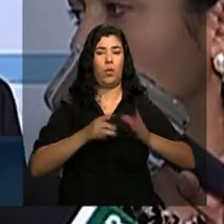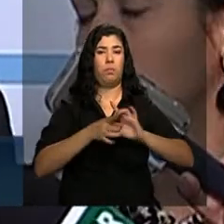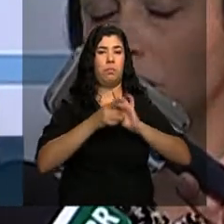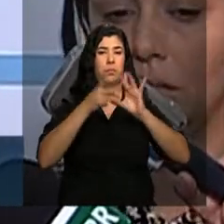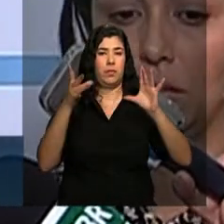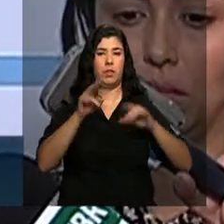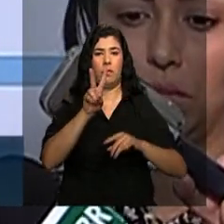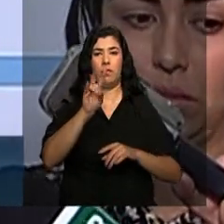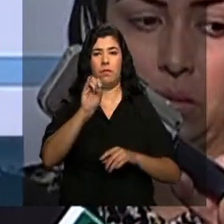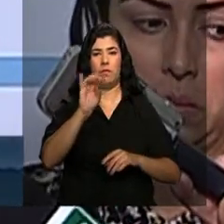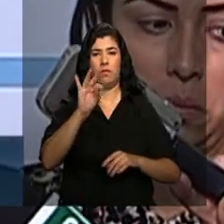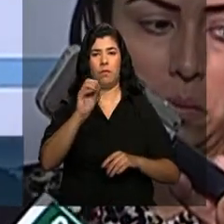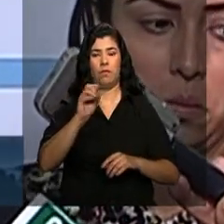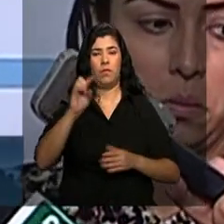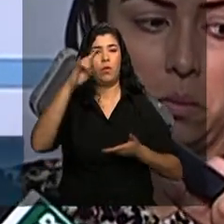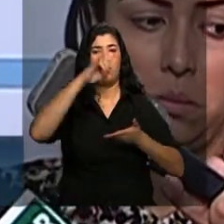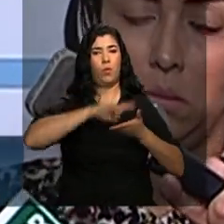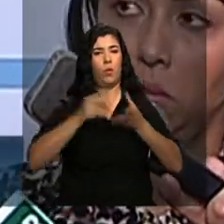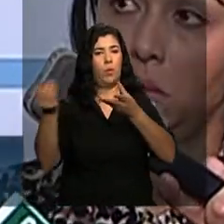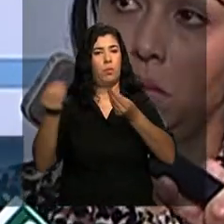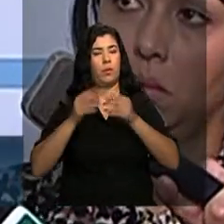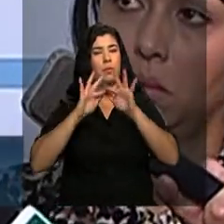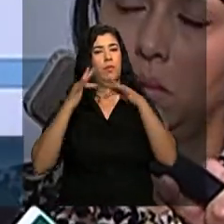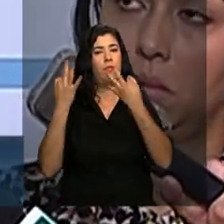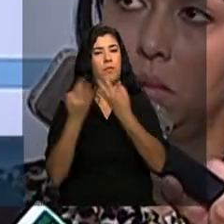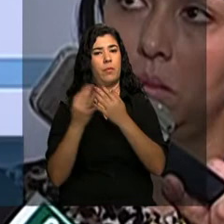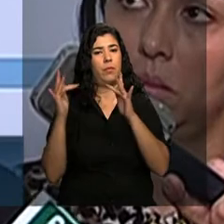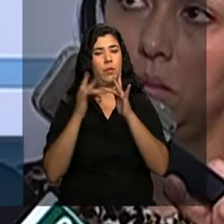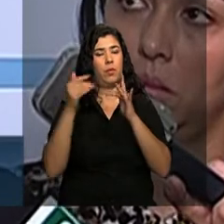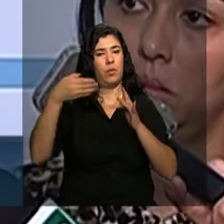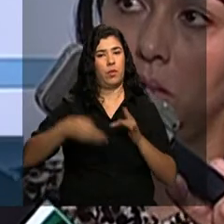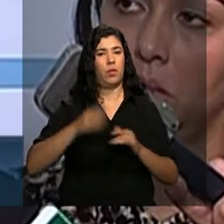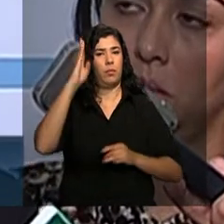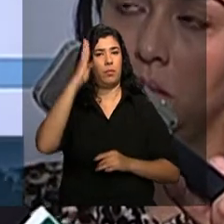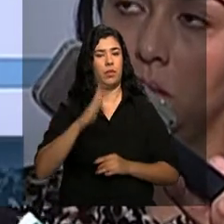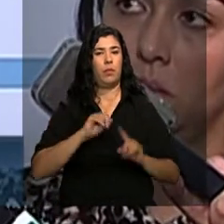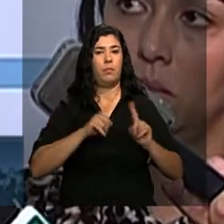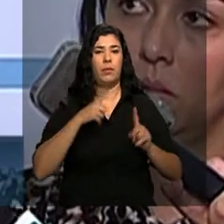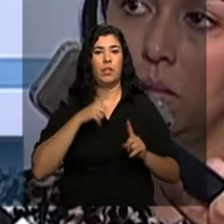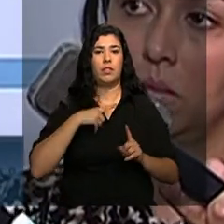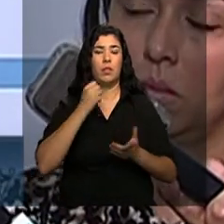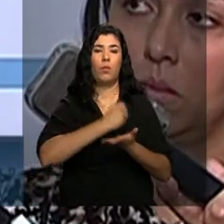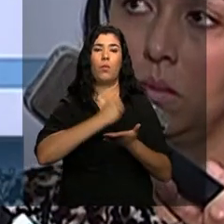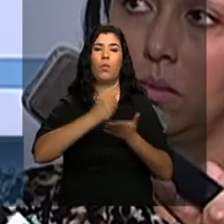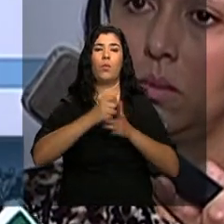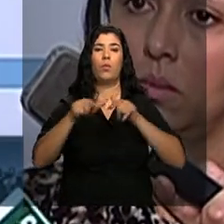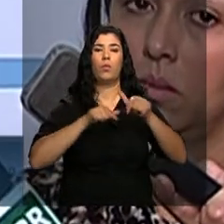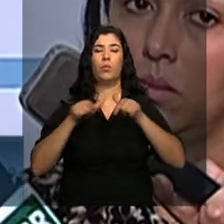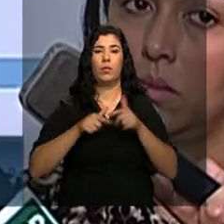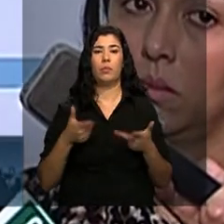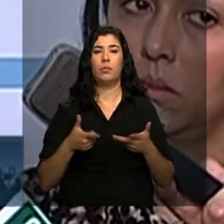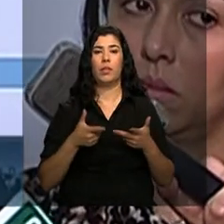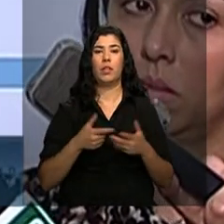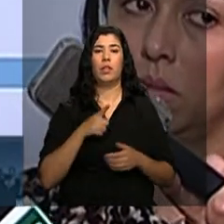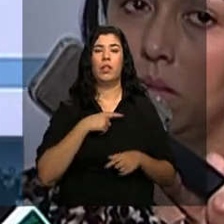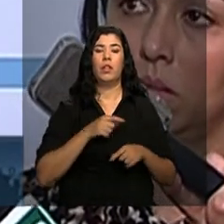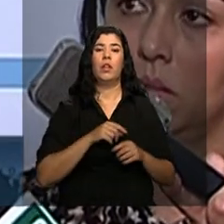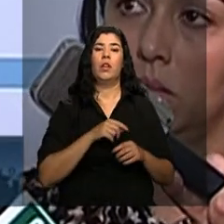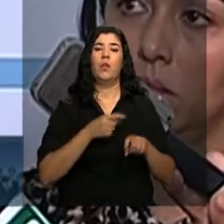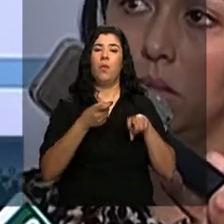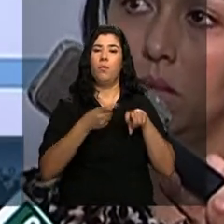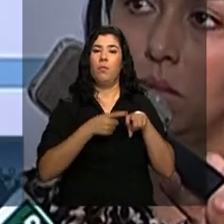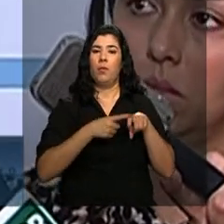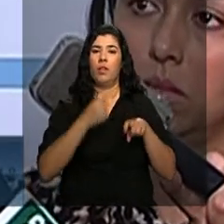concedendo o visto para os 3 anos. Agora, objetivamente, existe uma relação de contrato de trabalho entre os médicos